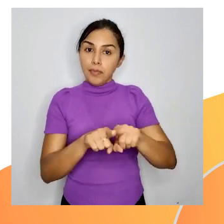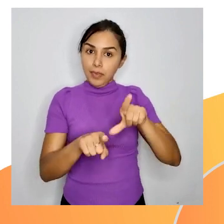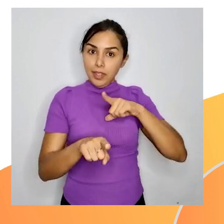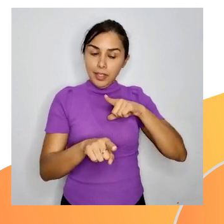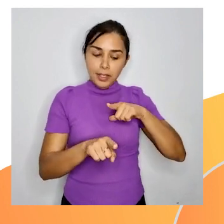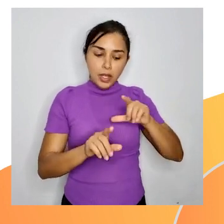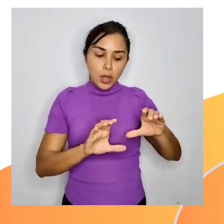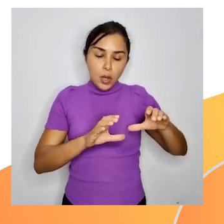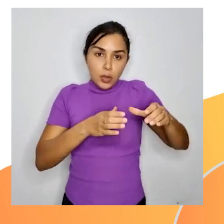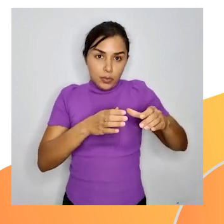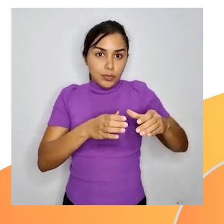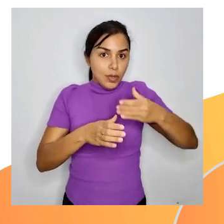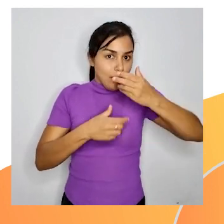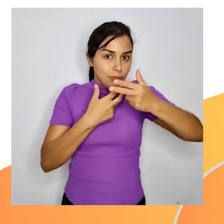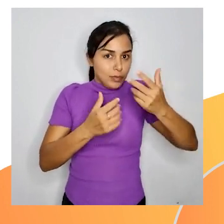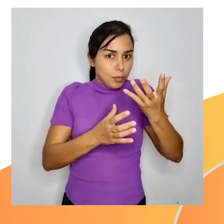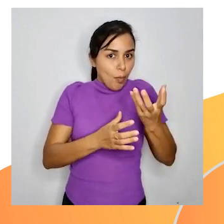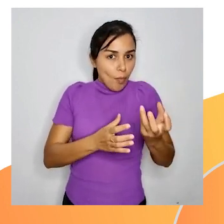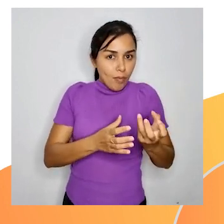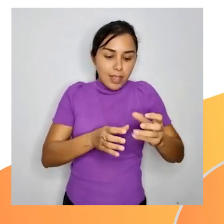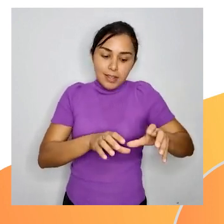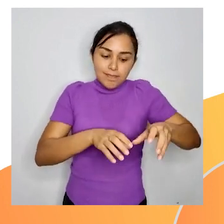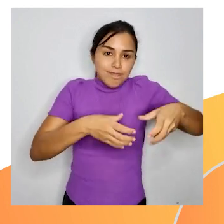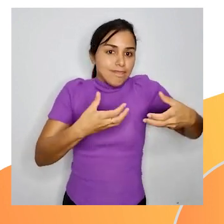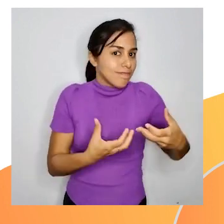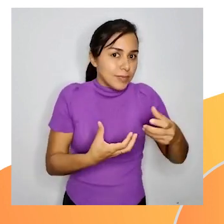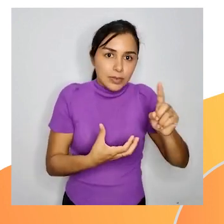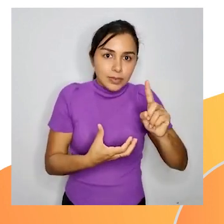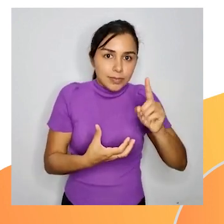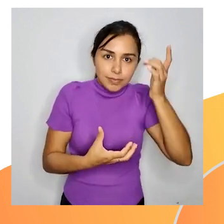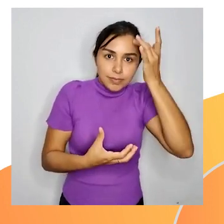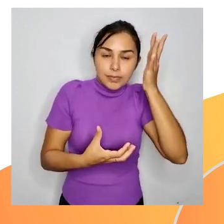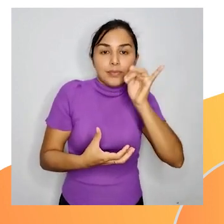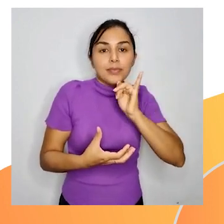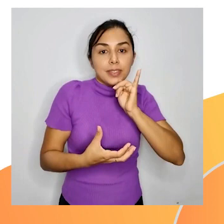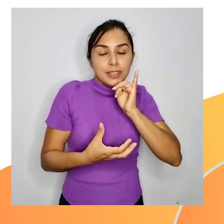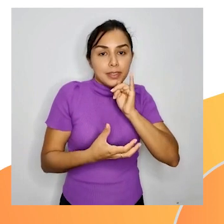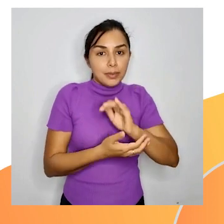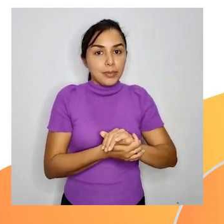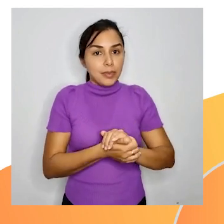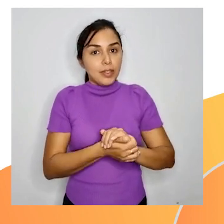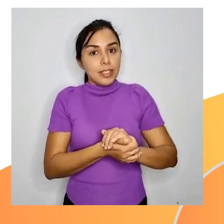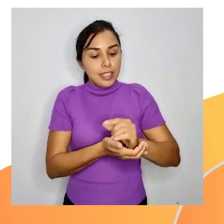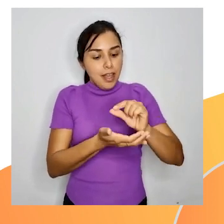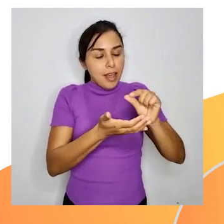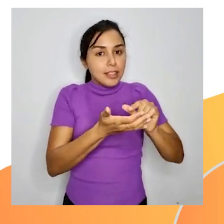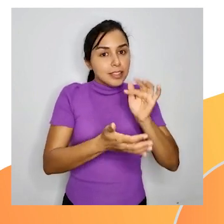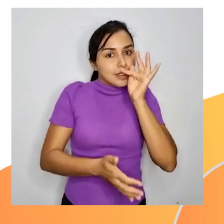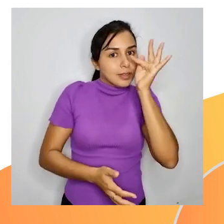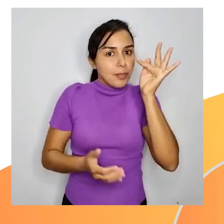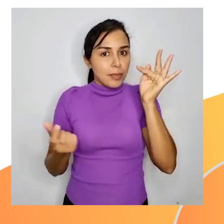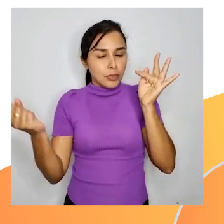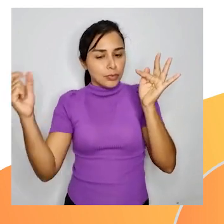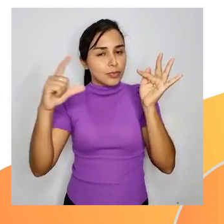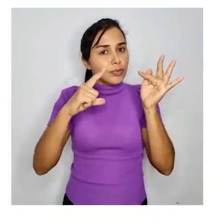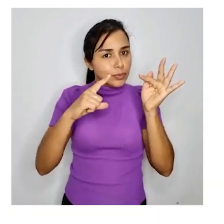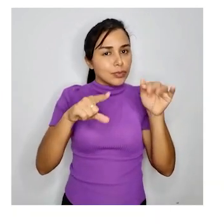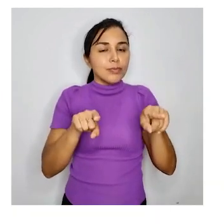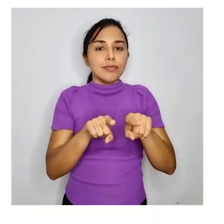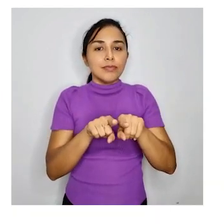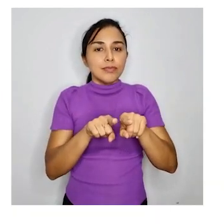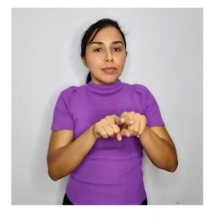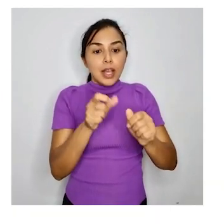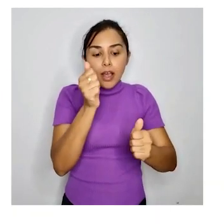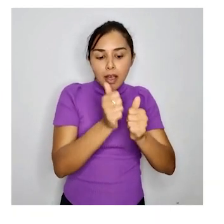aqueles frutos que não se abrem espontaneamente. Exemplo, girassol, arroz, milho e a cabreúva.